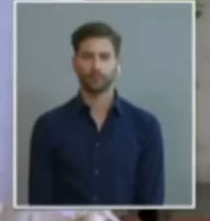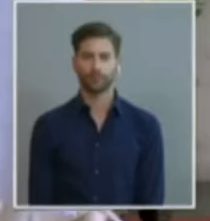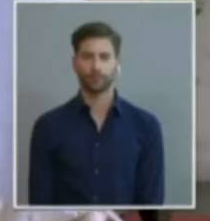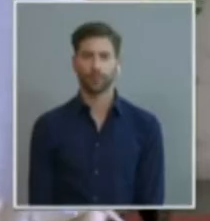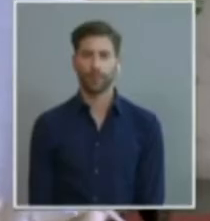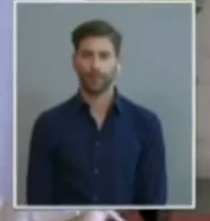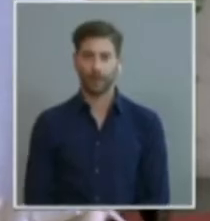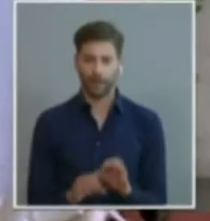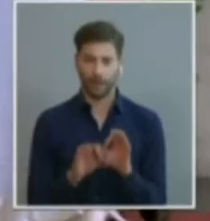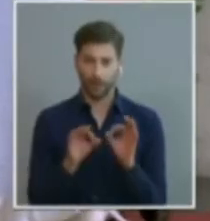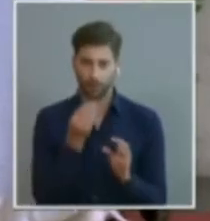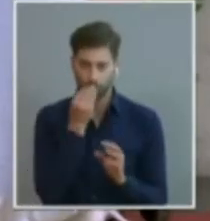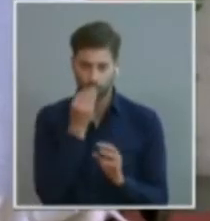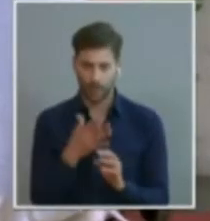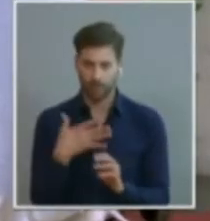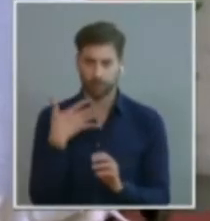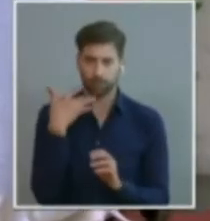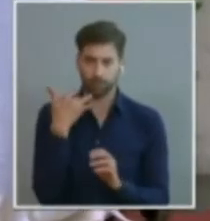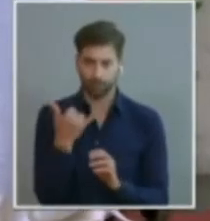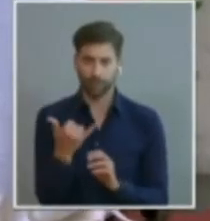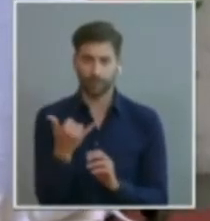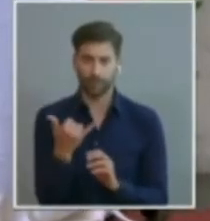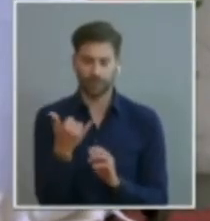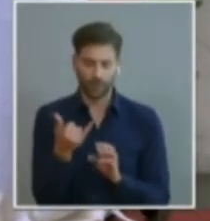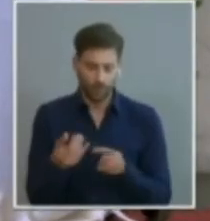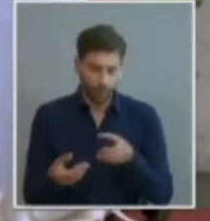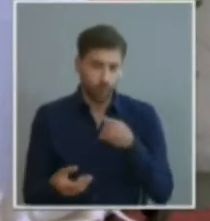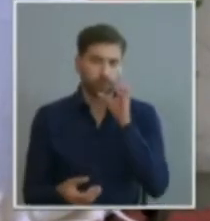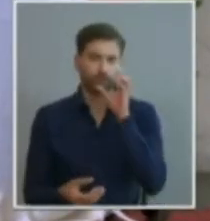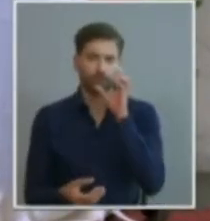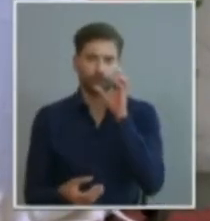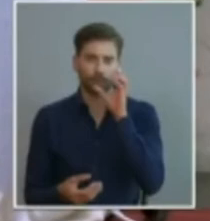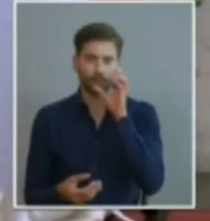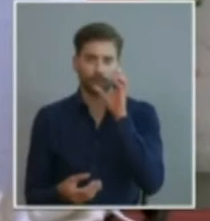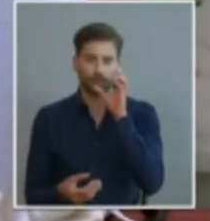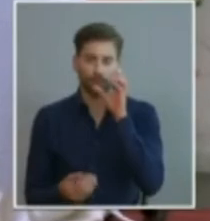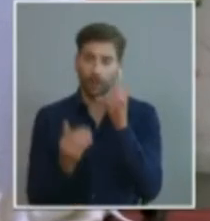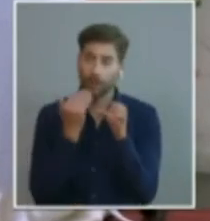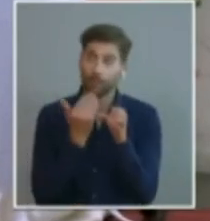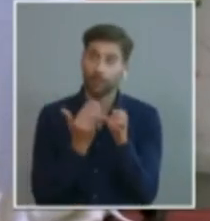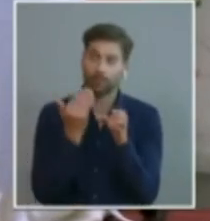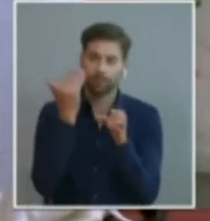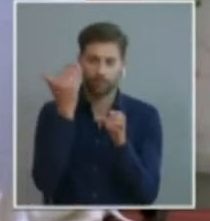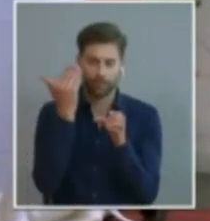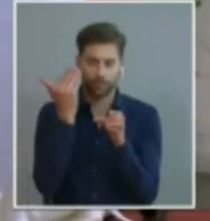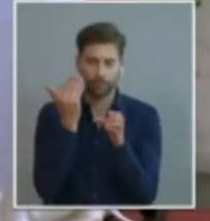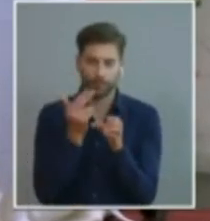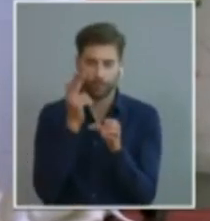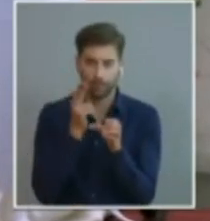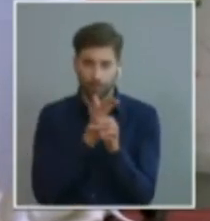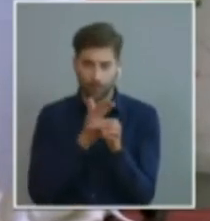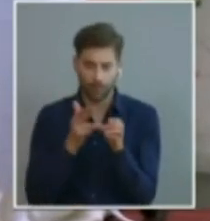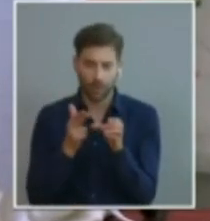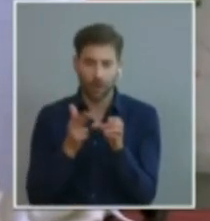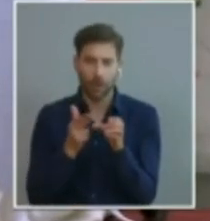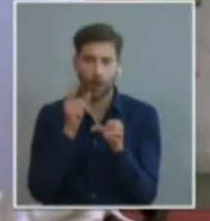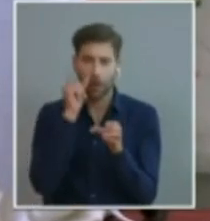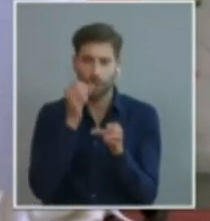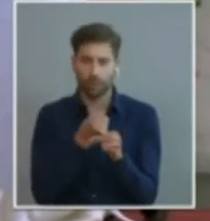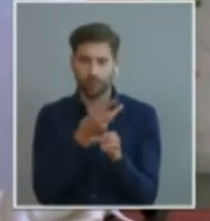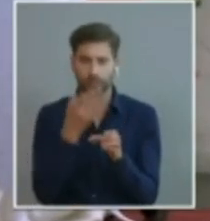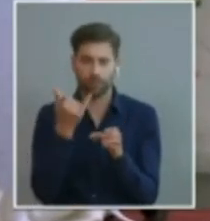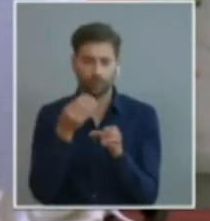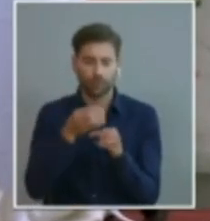De igual modo, no fim da ceia, tomou o cálice e, dando graças, abençoou e deu aos seus